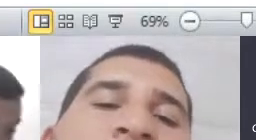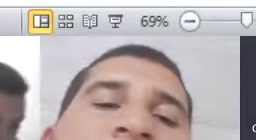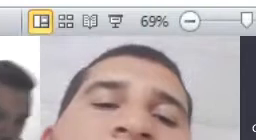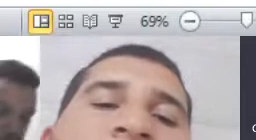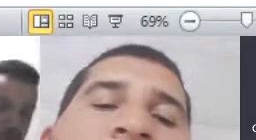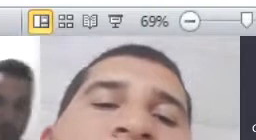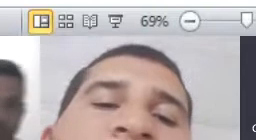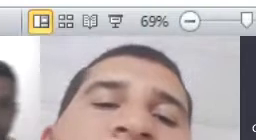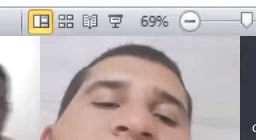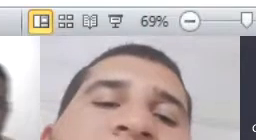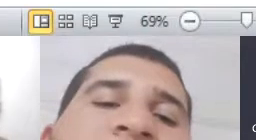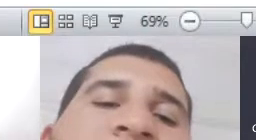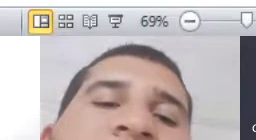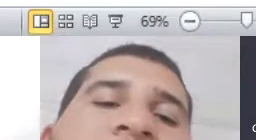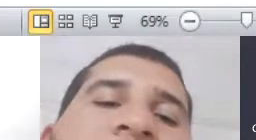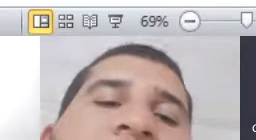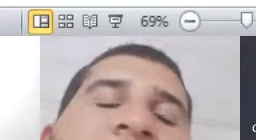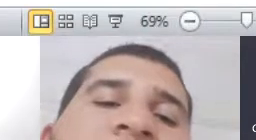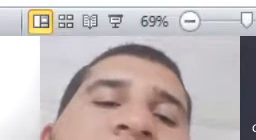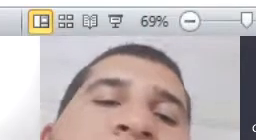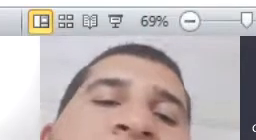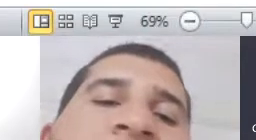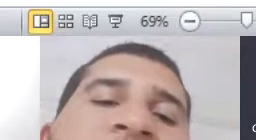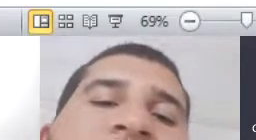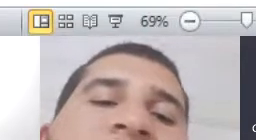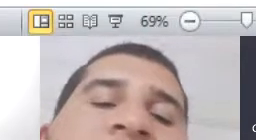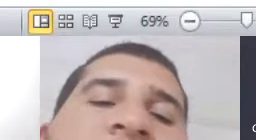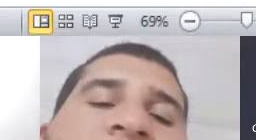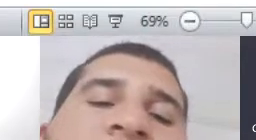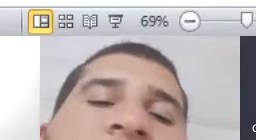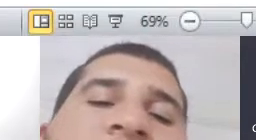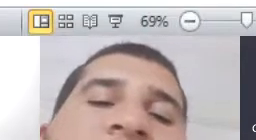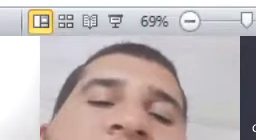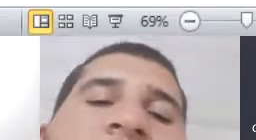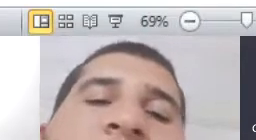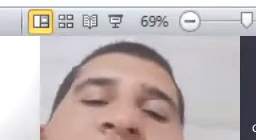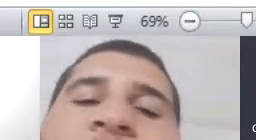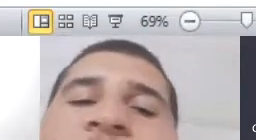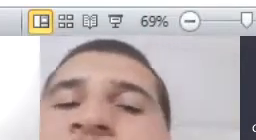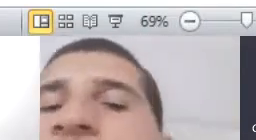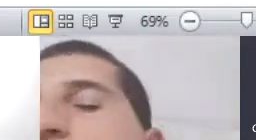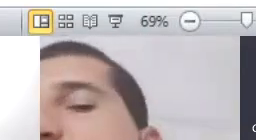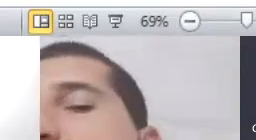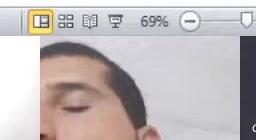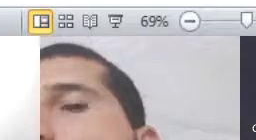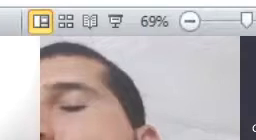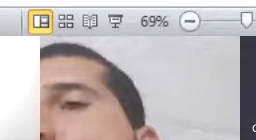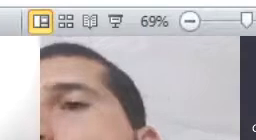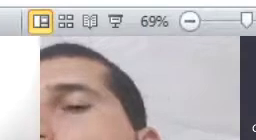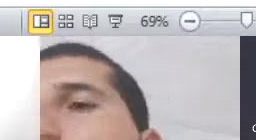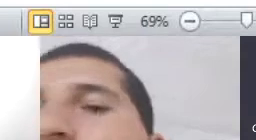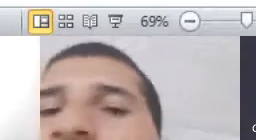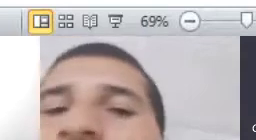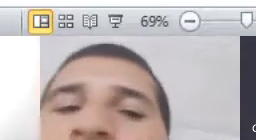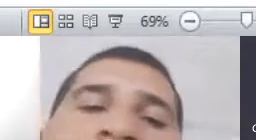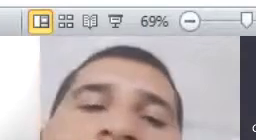muito básica, e há essa variação de pH, e a gente sabe que é importante